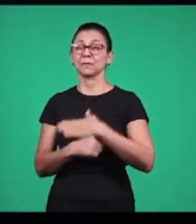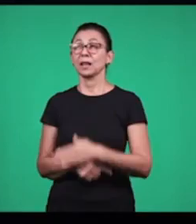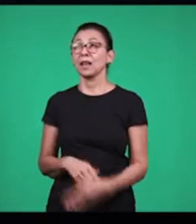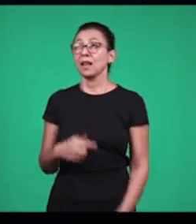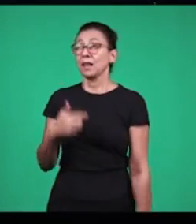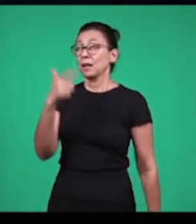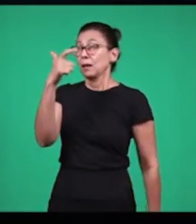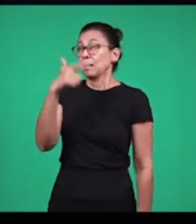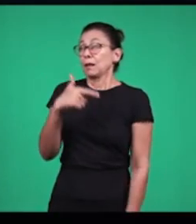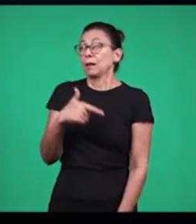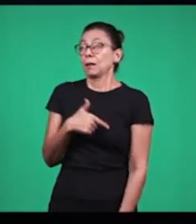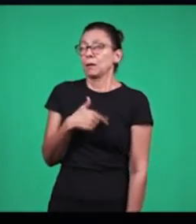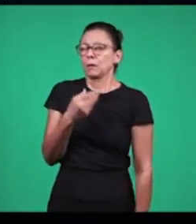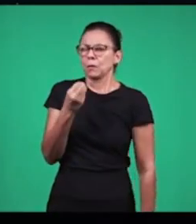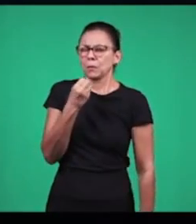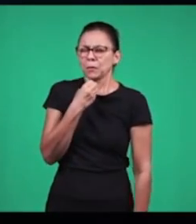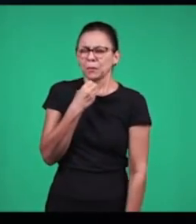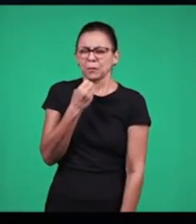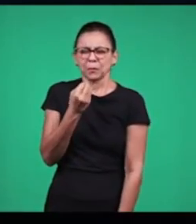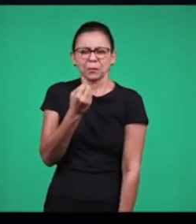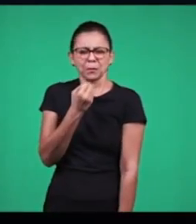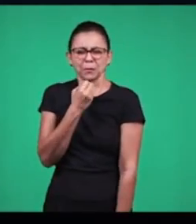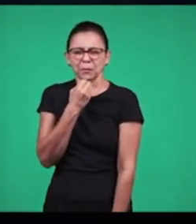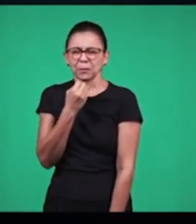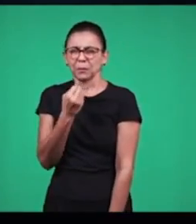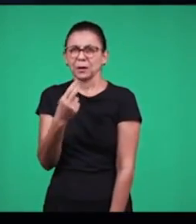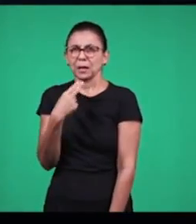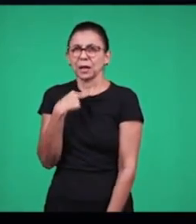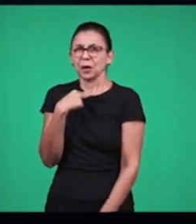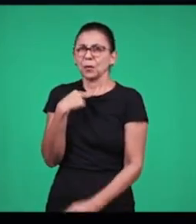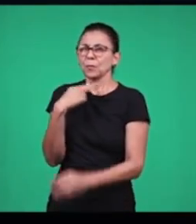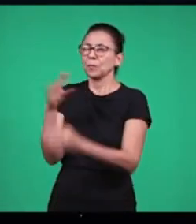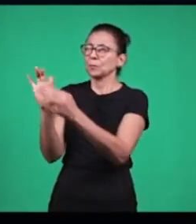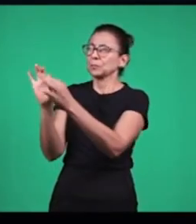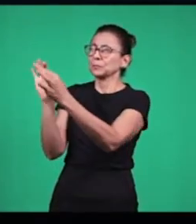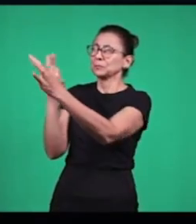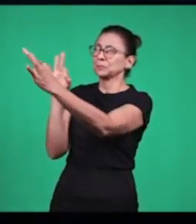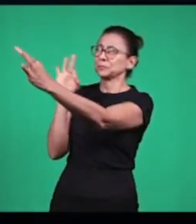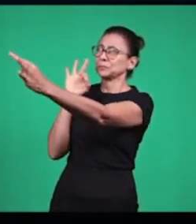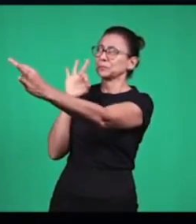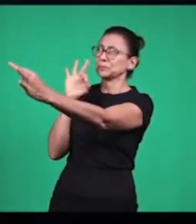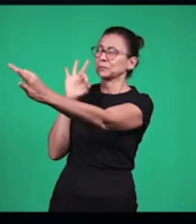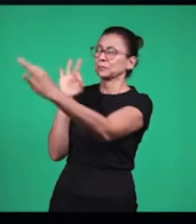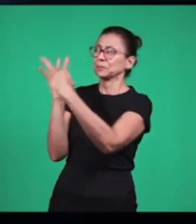pois fraco sou, sem ti não posso